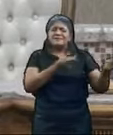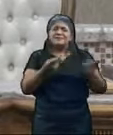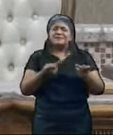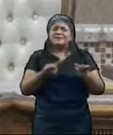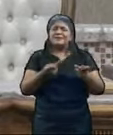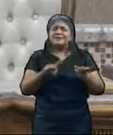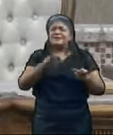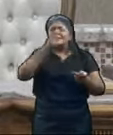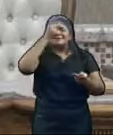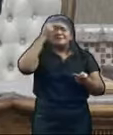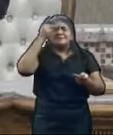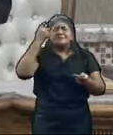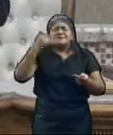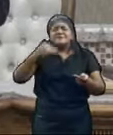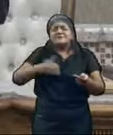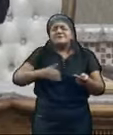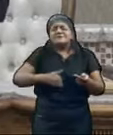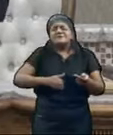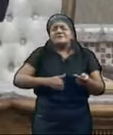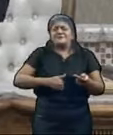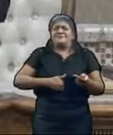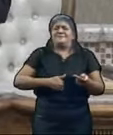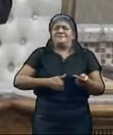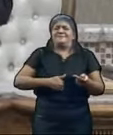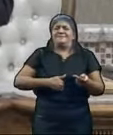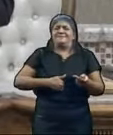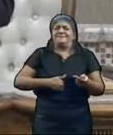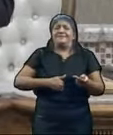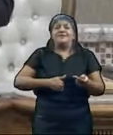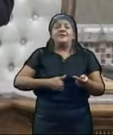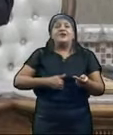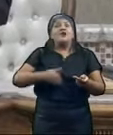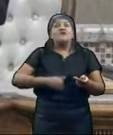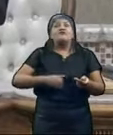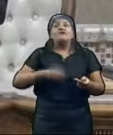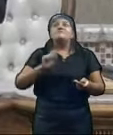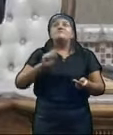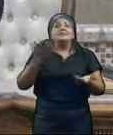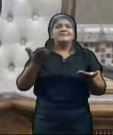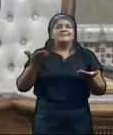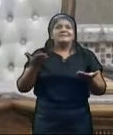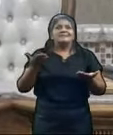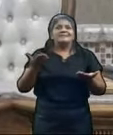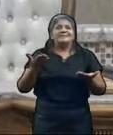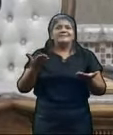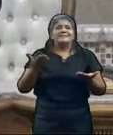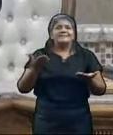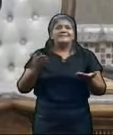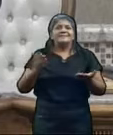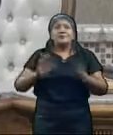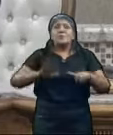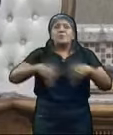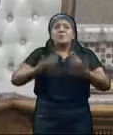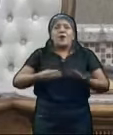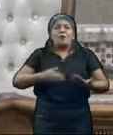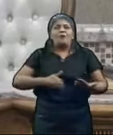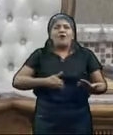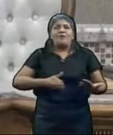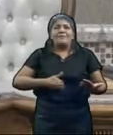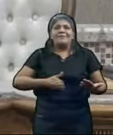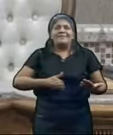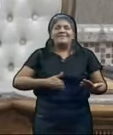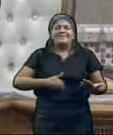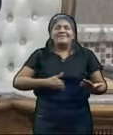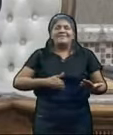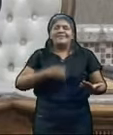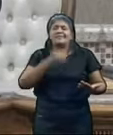homem que tem muita comida em casa né é mais Mateus explique quem tem fome as